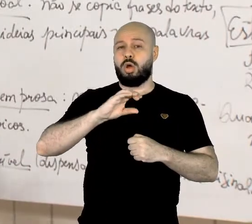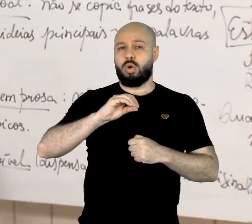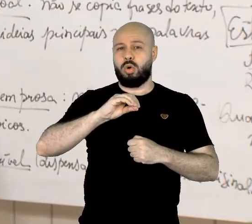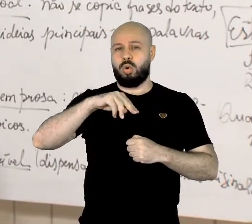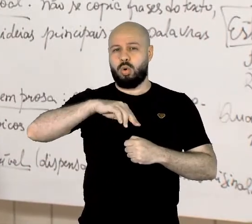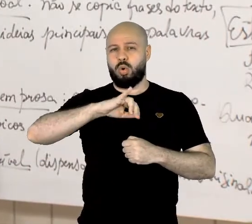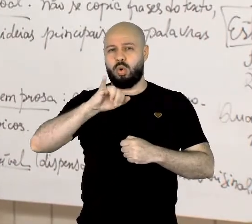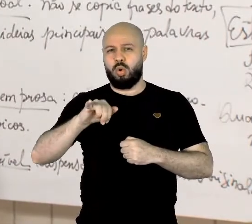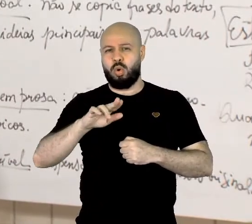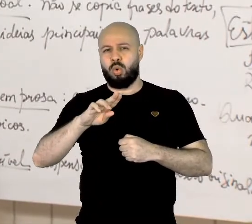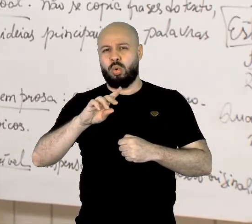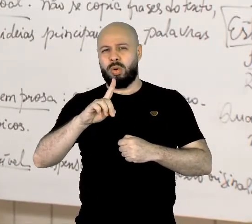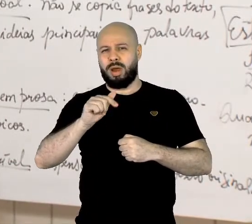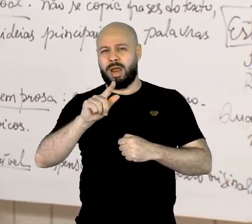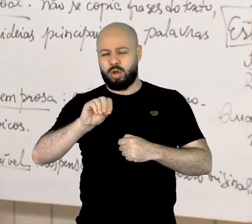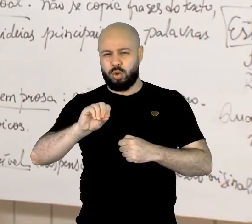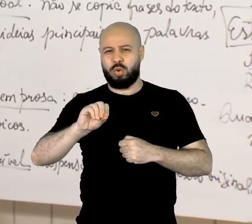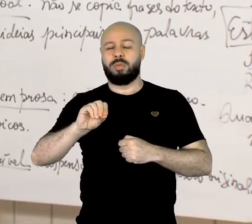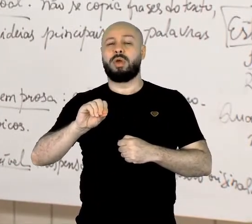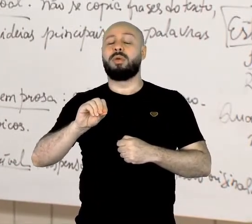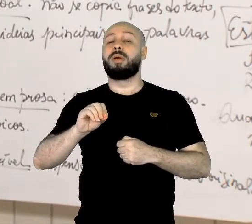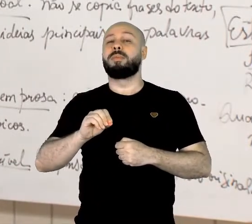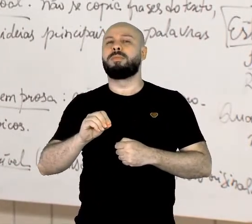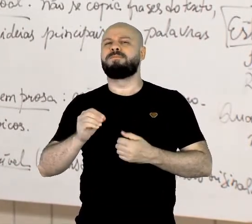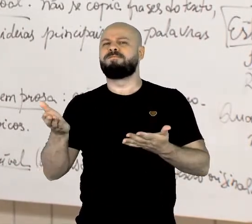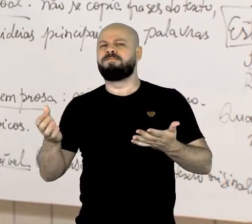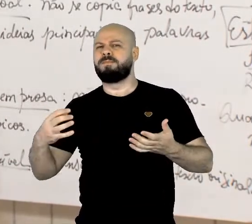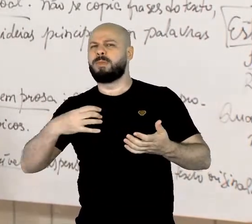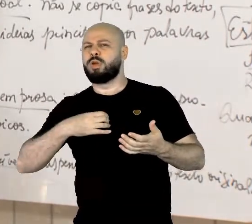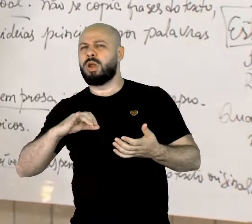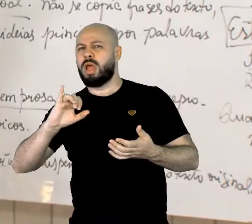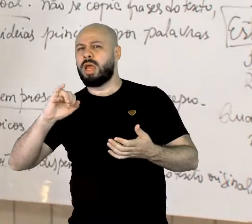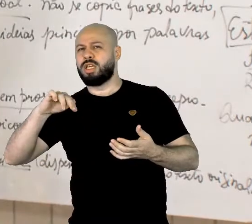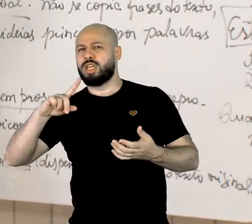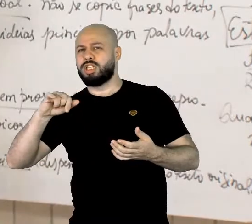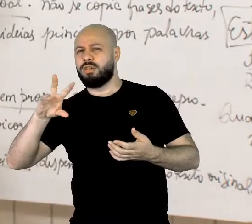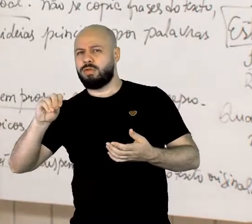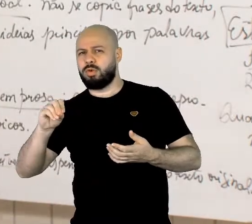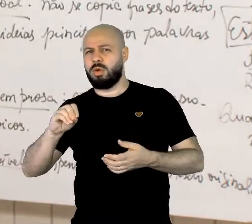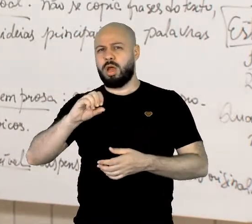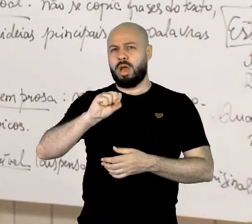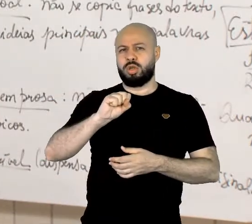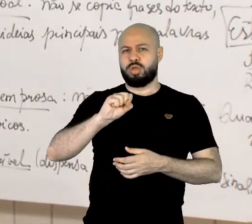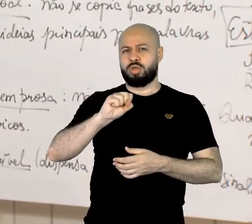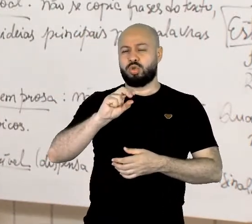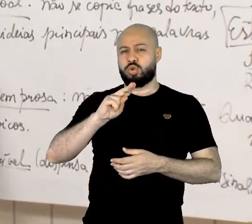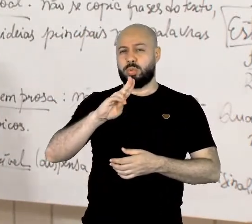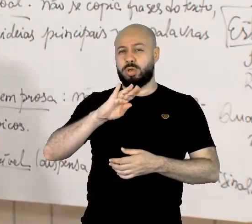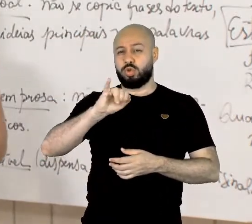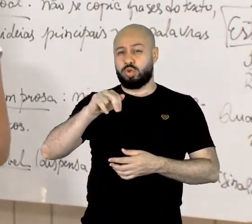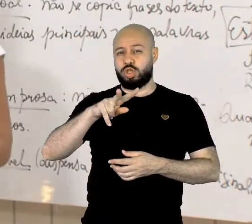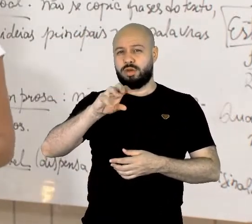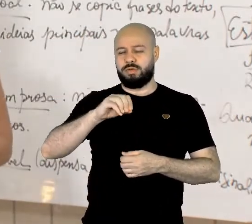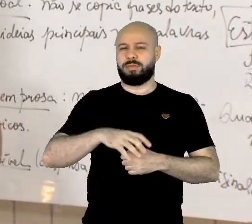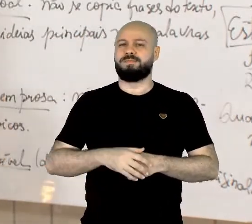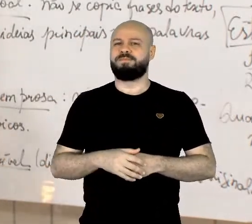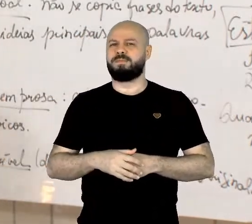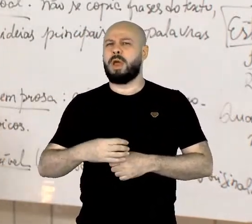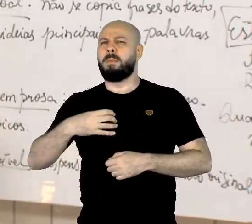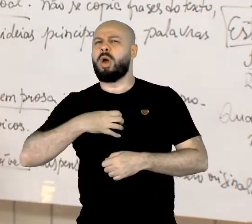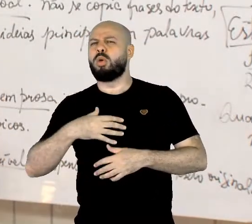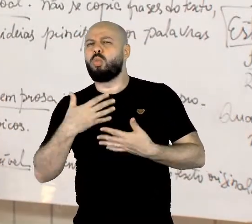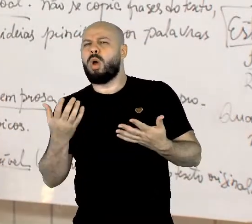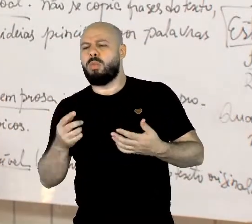indicativo, no presente do subjuntivo. O que vocês acham que esses verbos, eles estão em que modo? Eles estão indicando